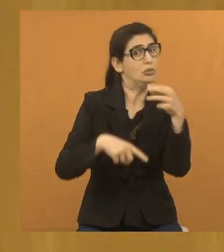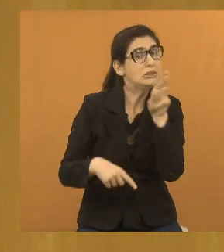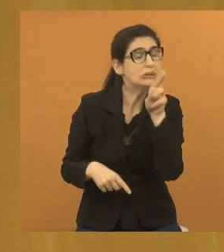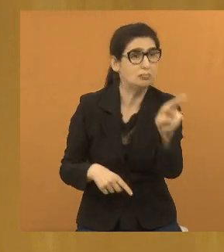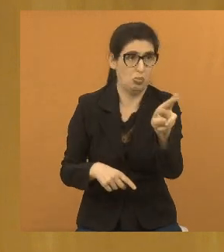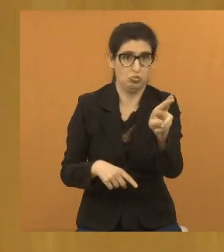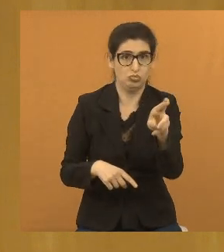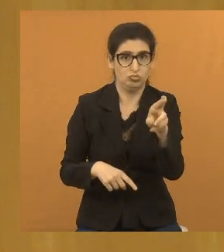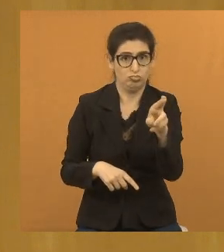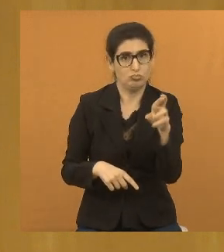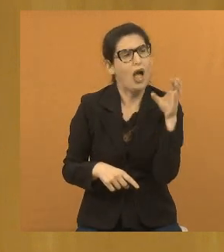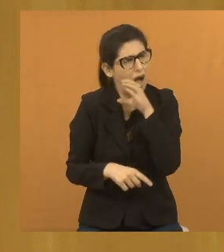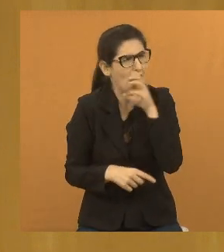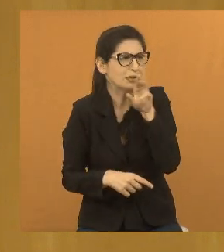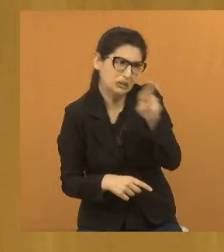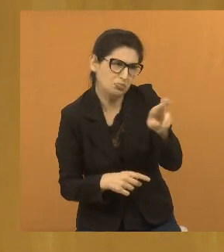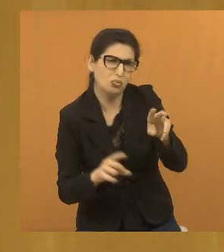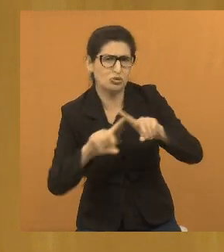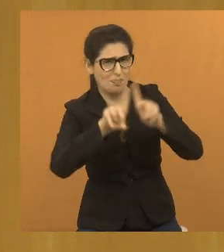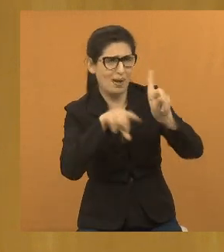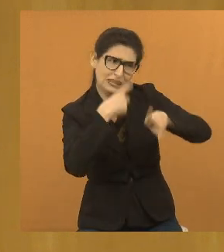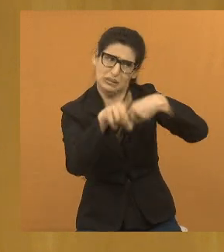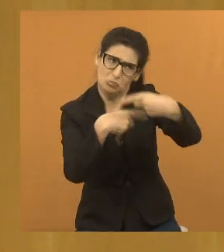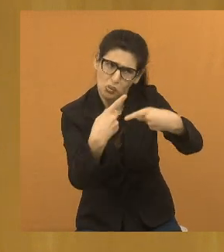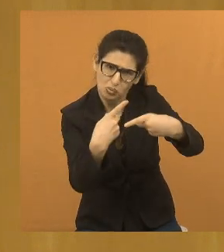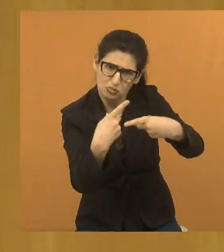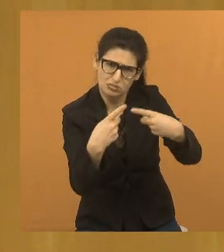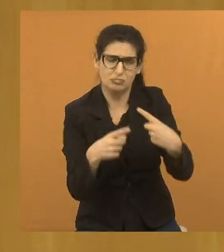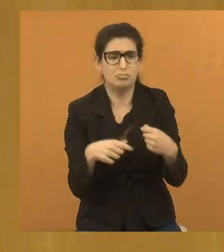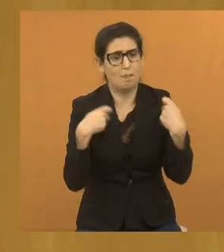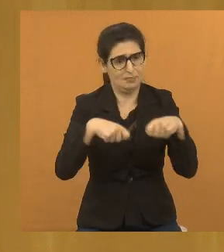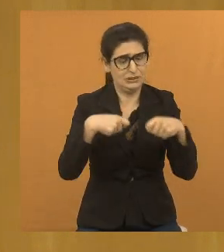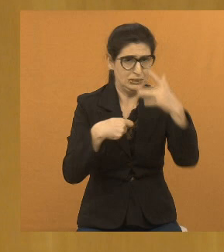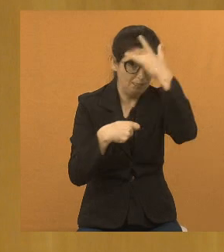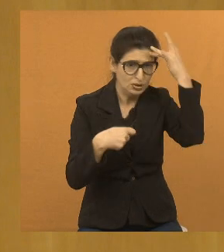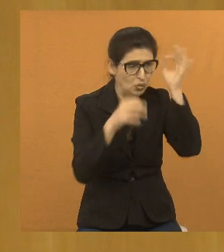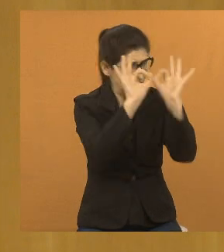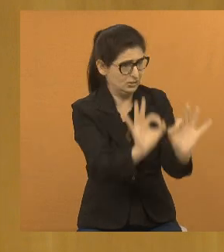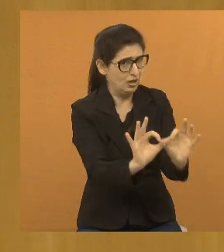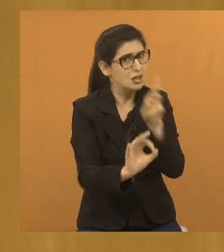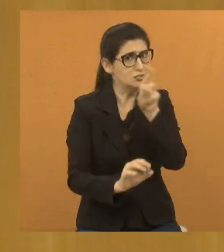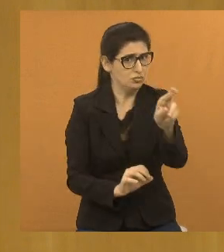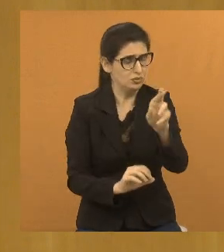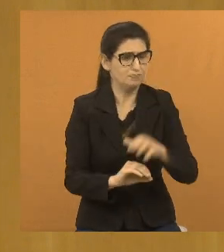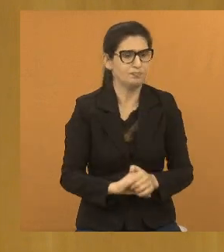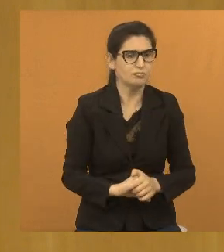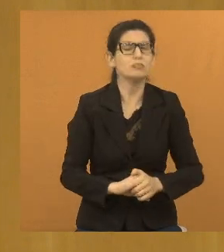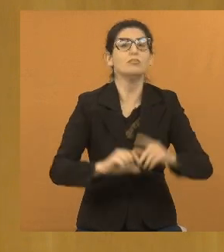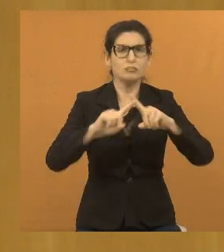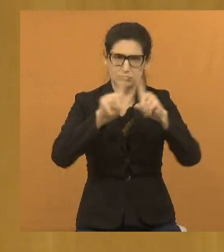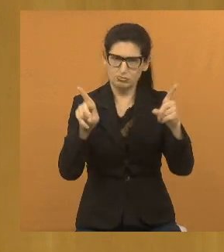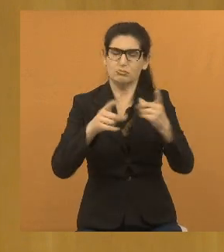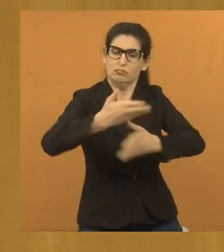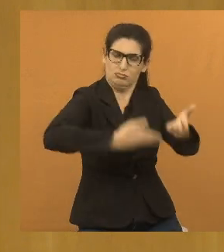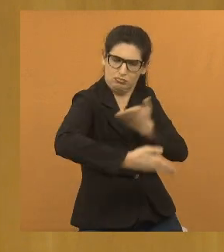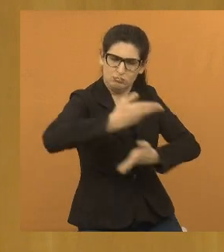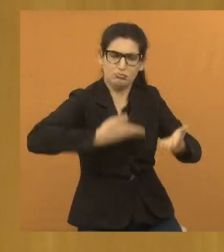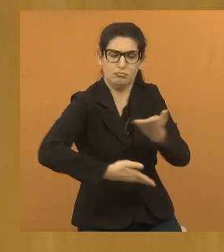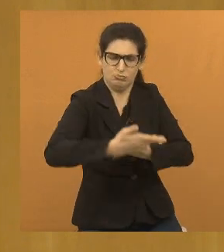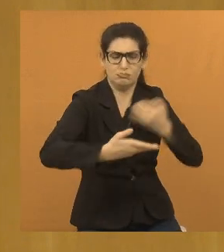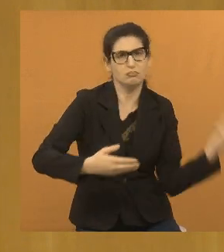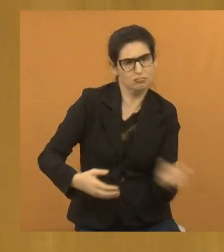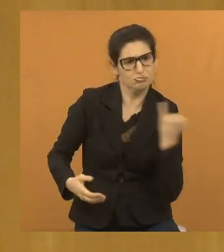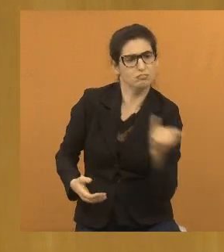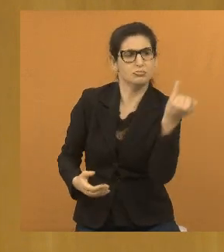quanto antes. Então, assim, a gente pede, por favor, participem, esse processo é um processo coletivo mesmo. Próximo